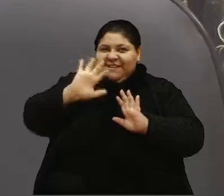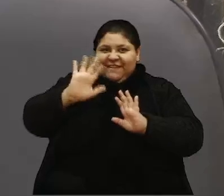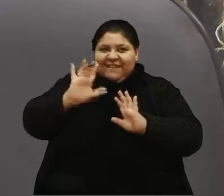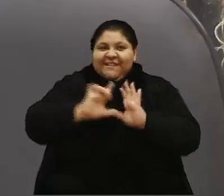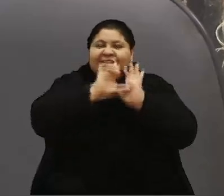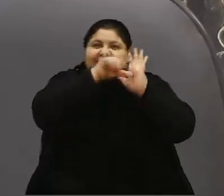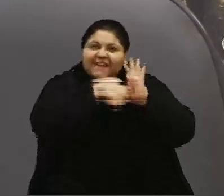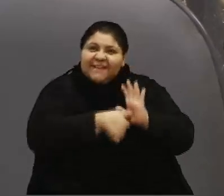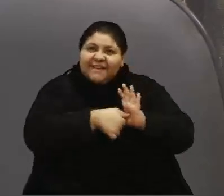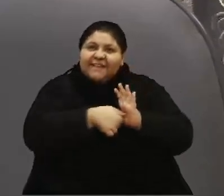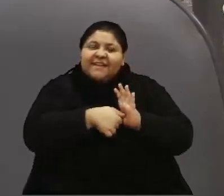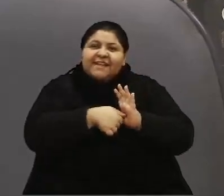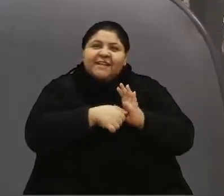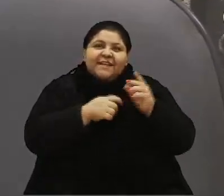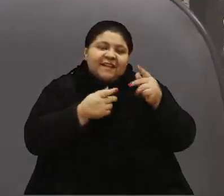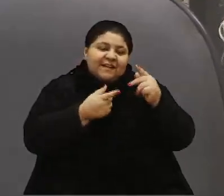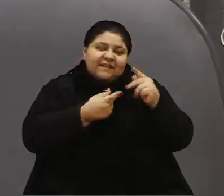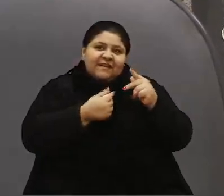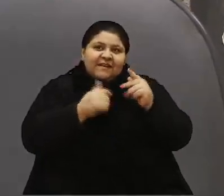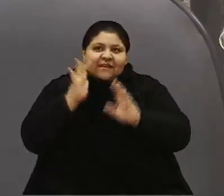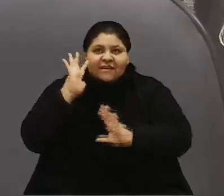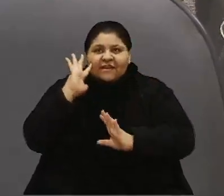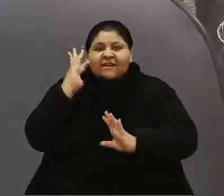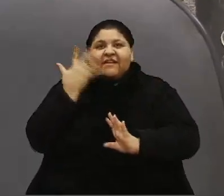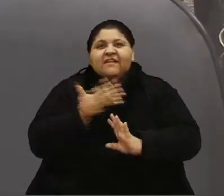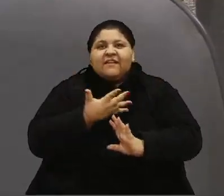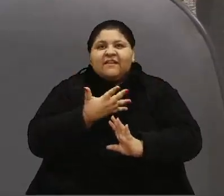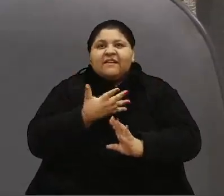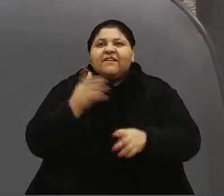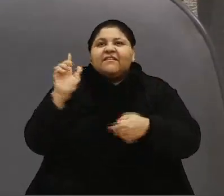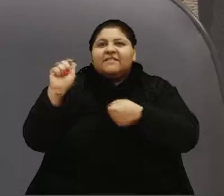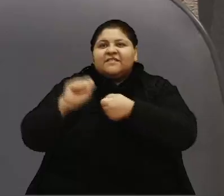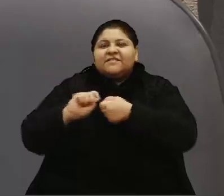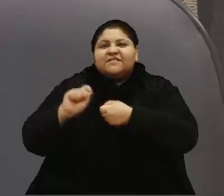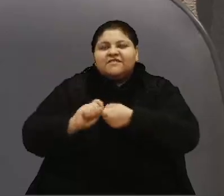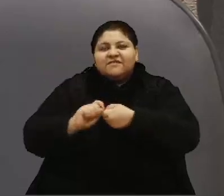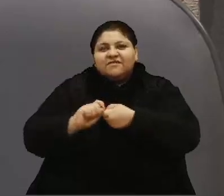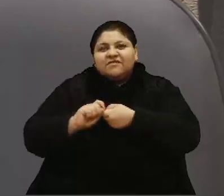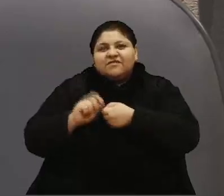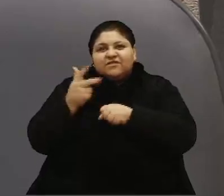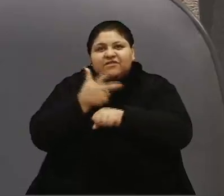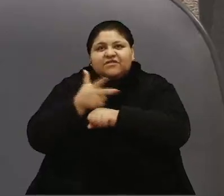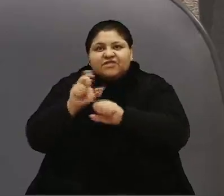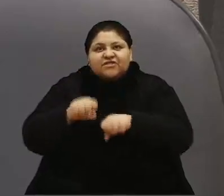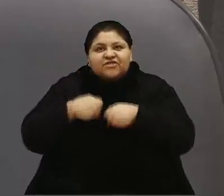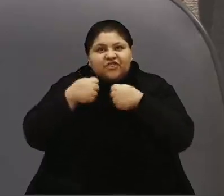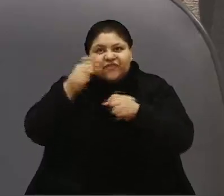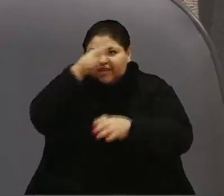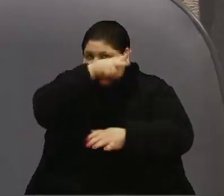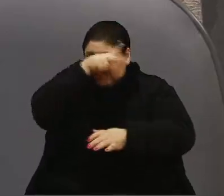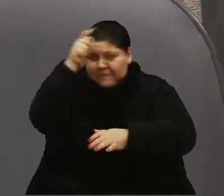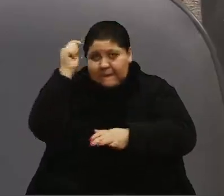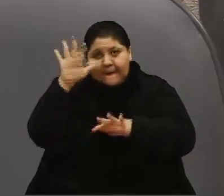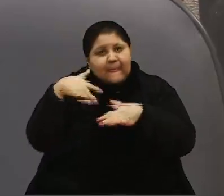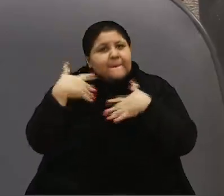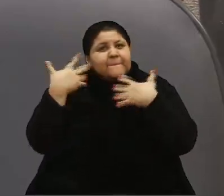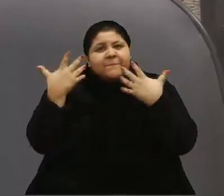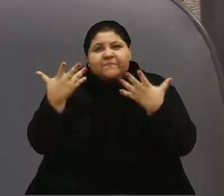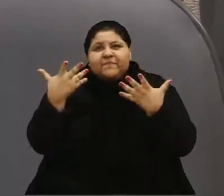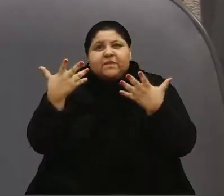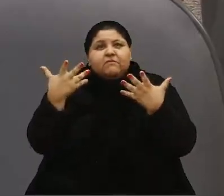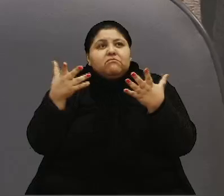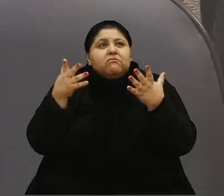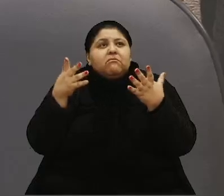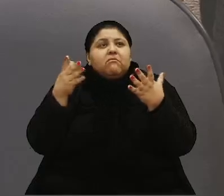Depois de vir vários Pix, eles resolveram por si só ir lá e fazer um vídeo defendendo a prefeitura, né? Então, tipo, do